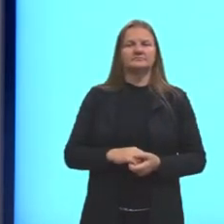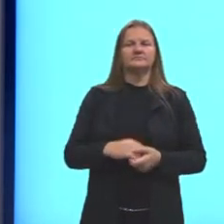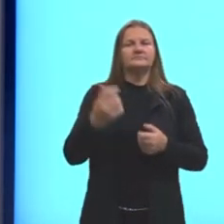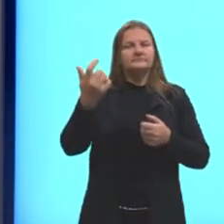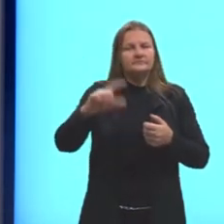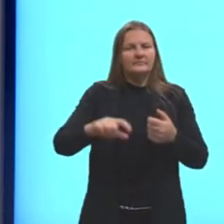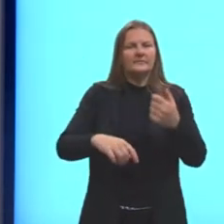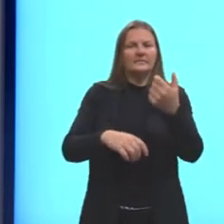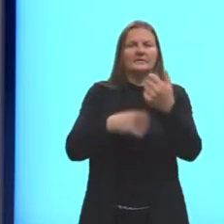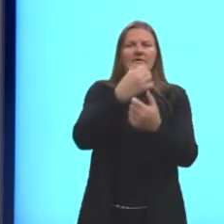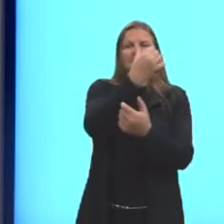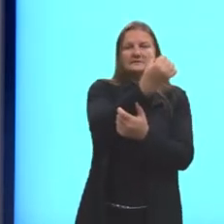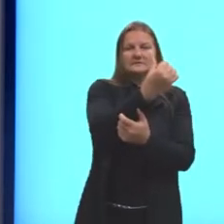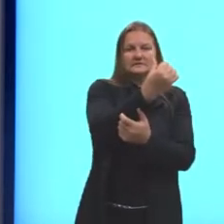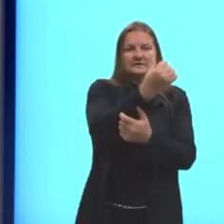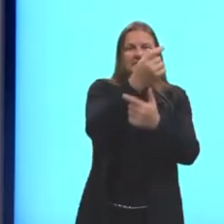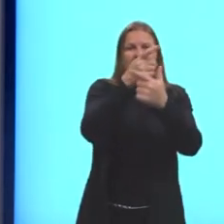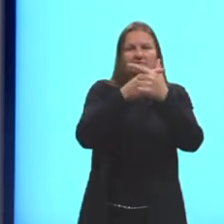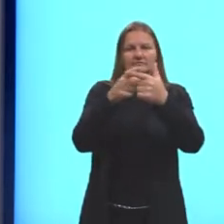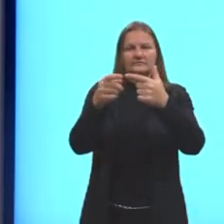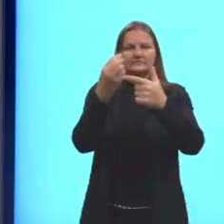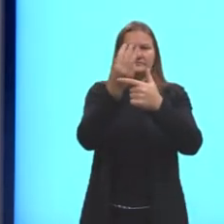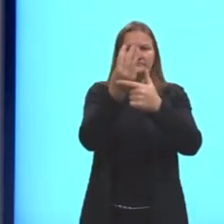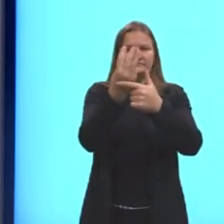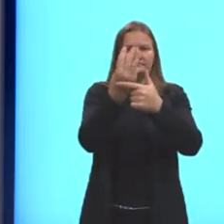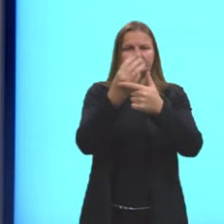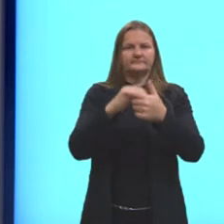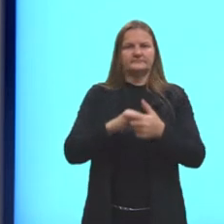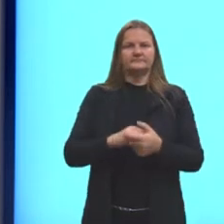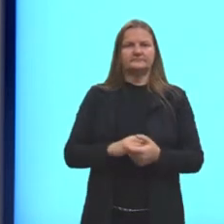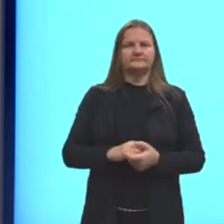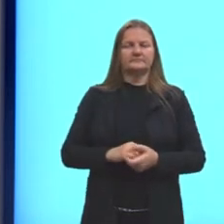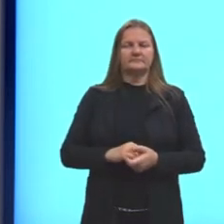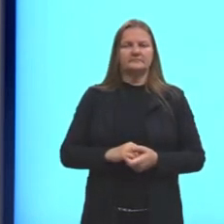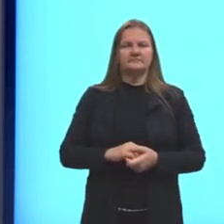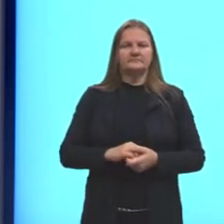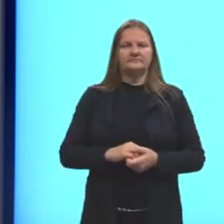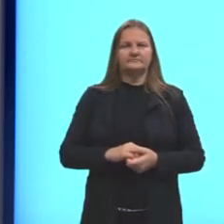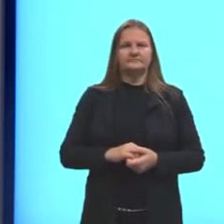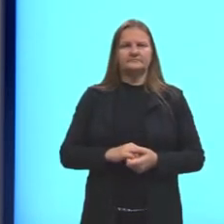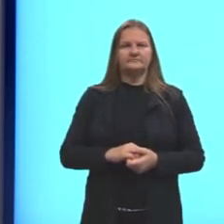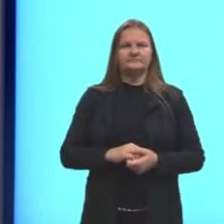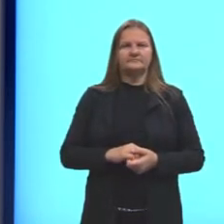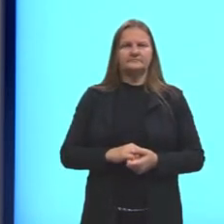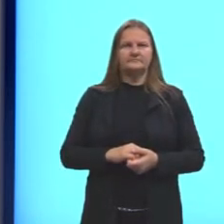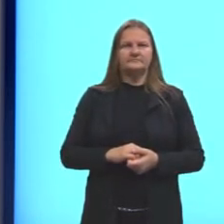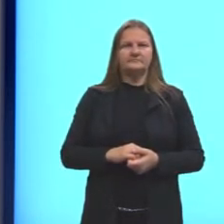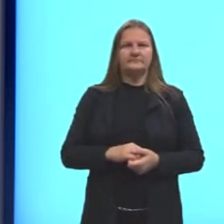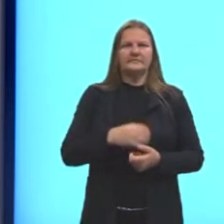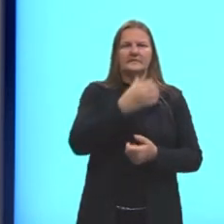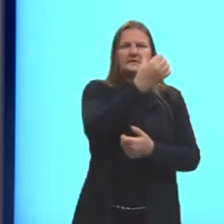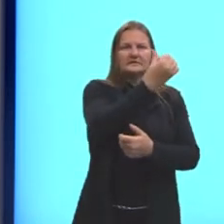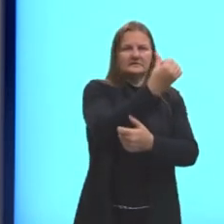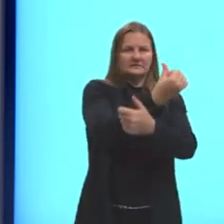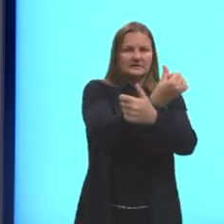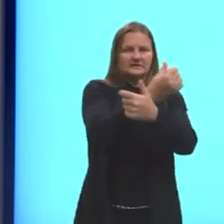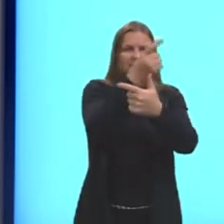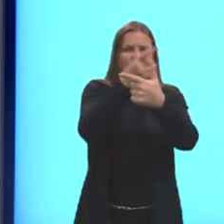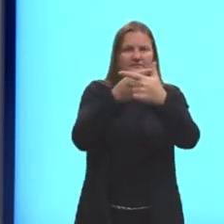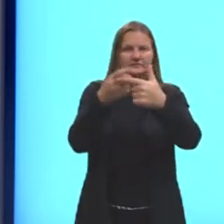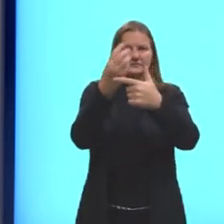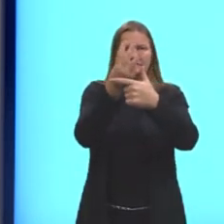novamente dividimos o coeficiente pela letra desculpa pelo número em evidência então seis